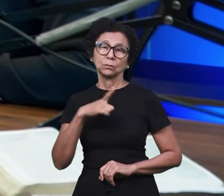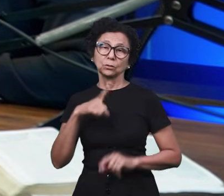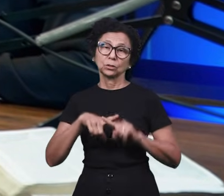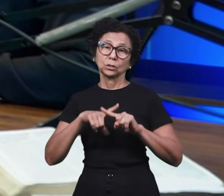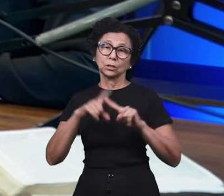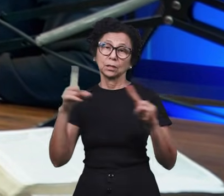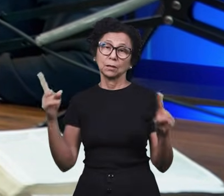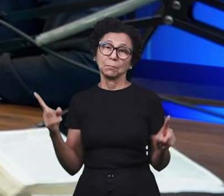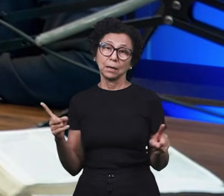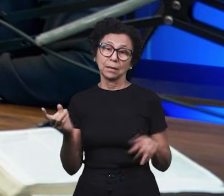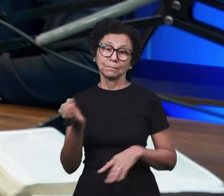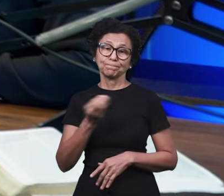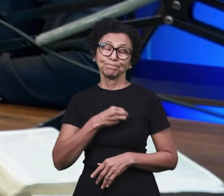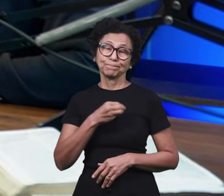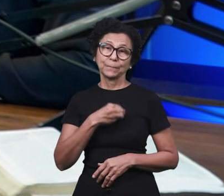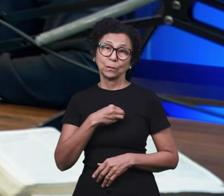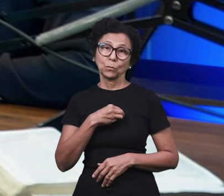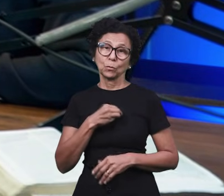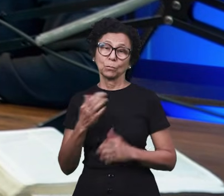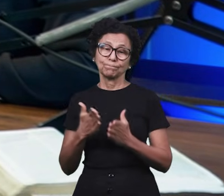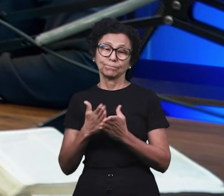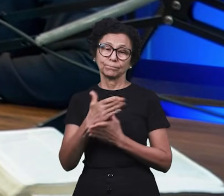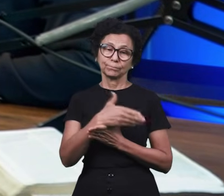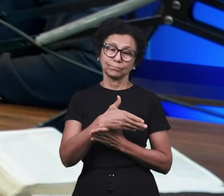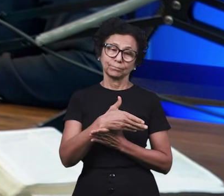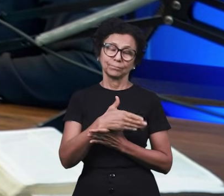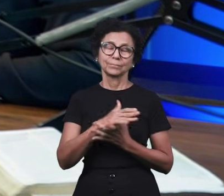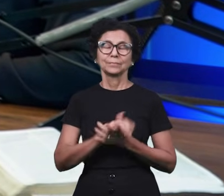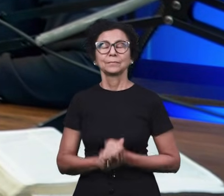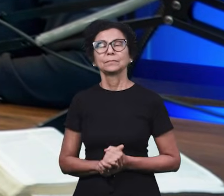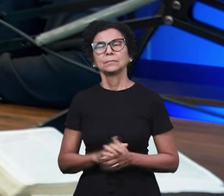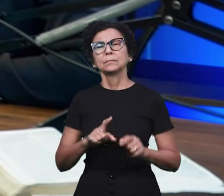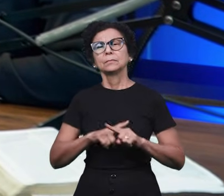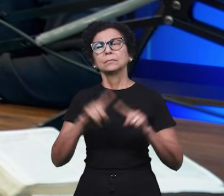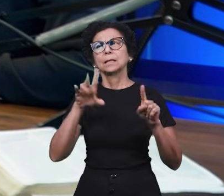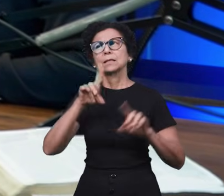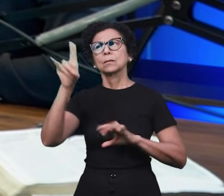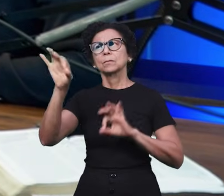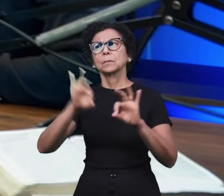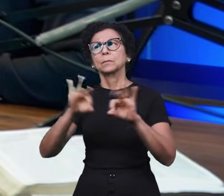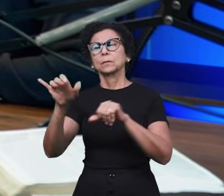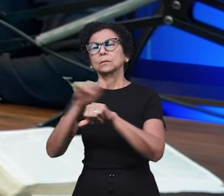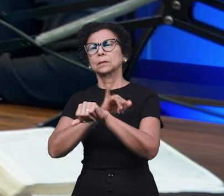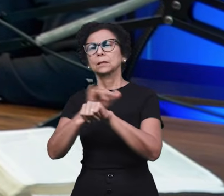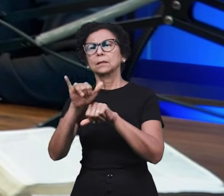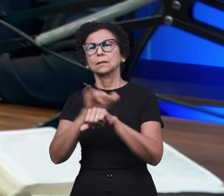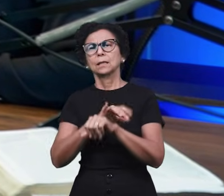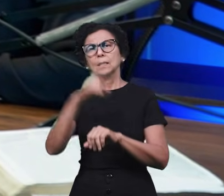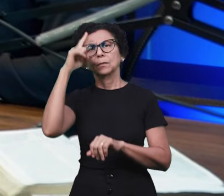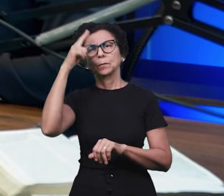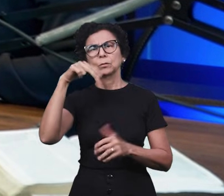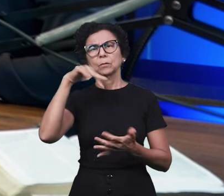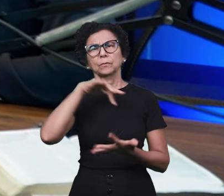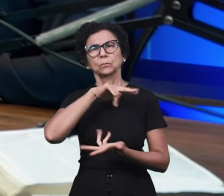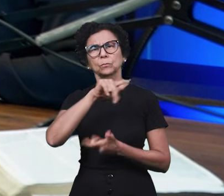mostra que o resgate foi feito por completo, né? É um texto em João